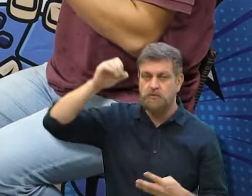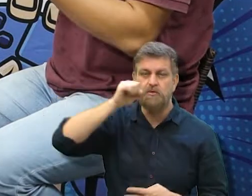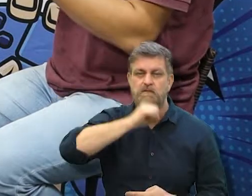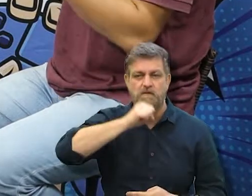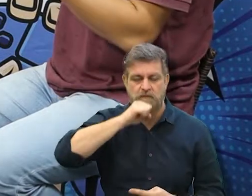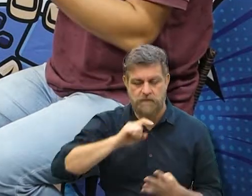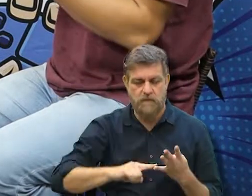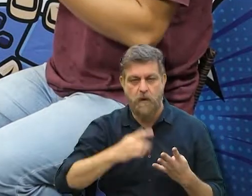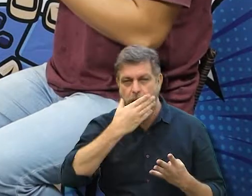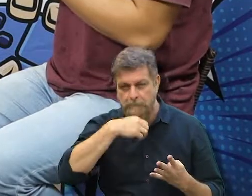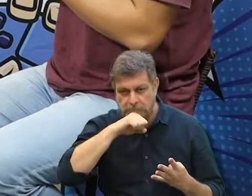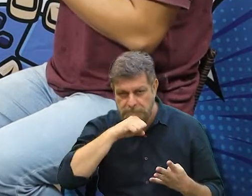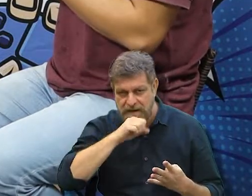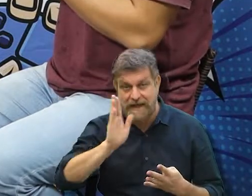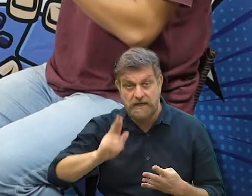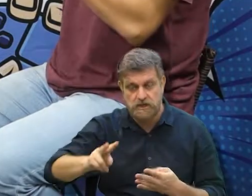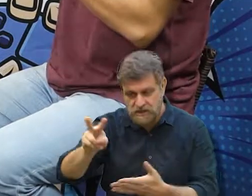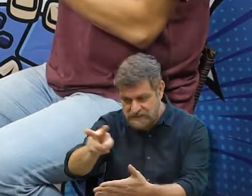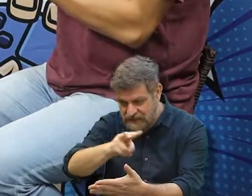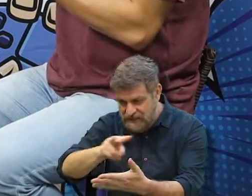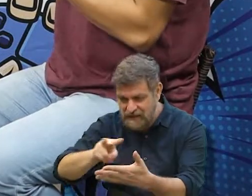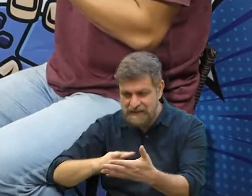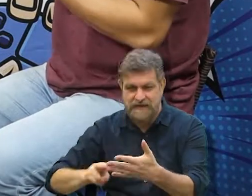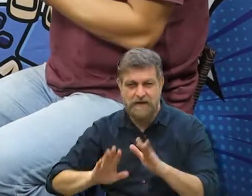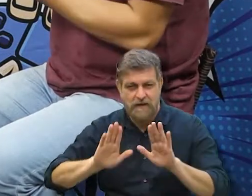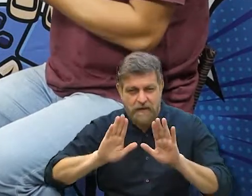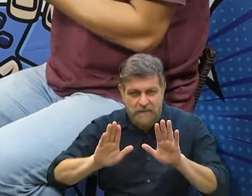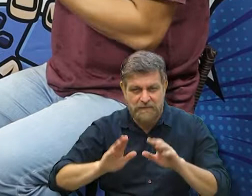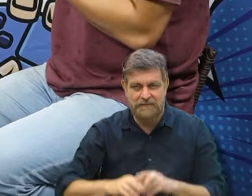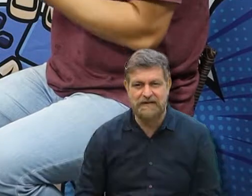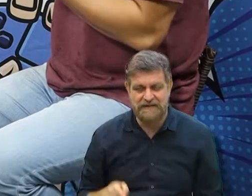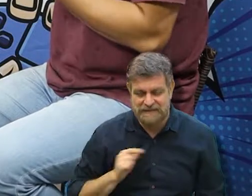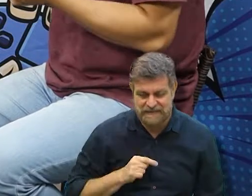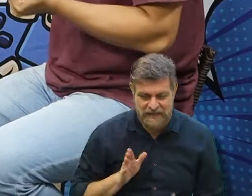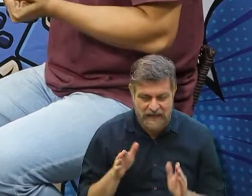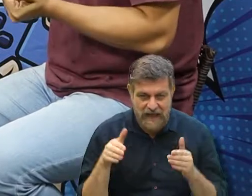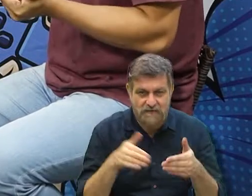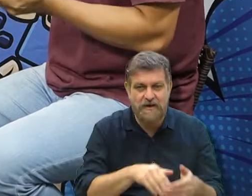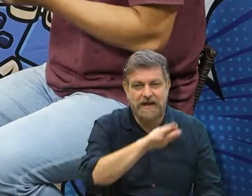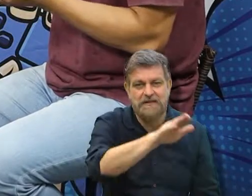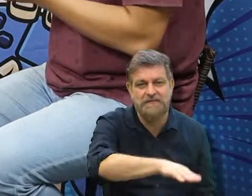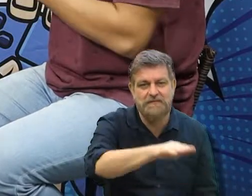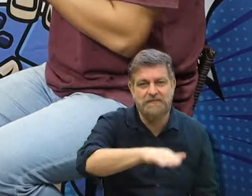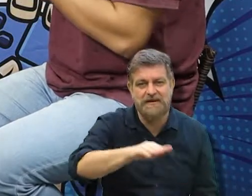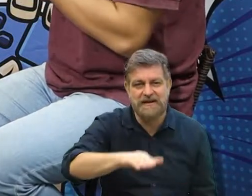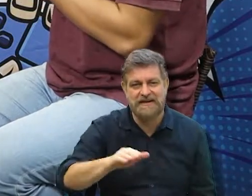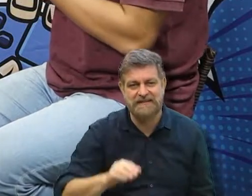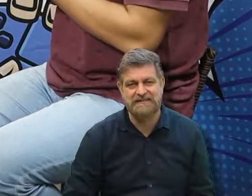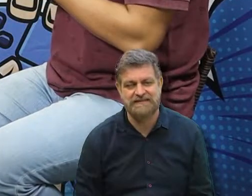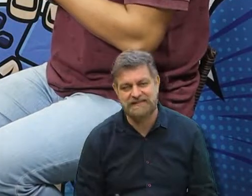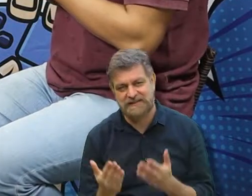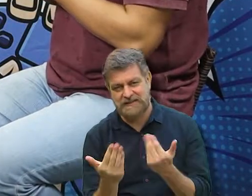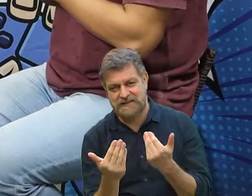as plataformas ajuda nessa proximidade, mas o contato físico é outro, não